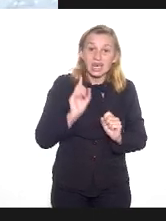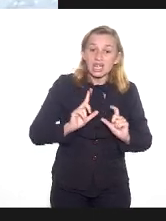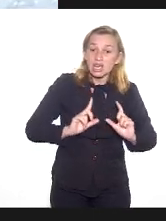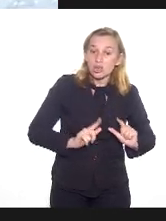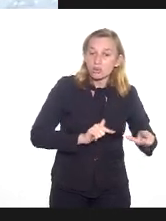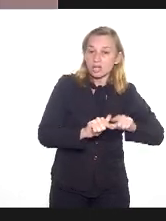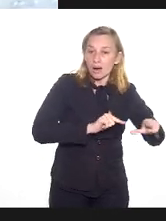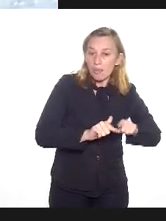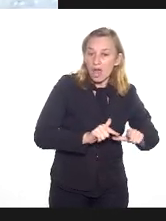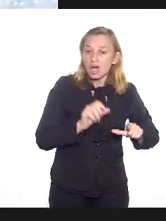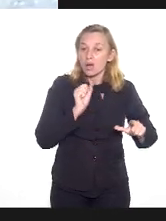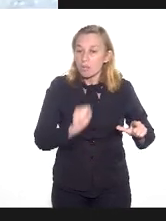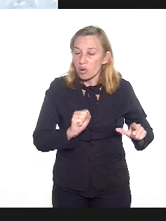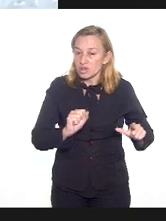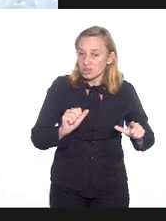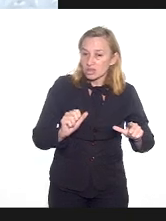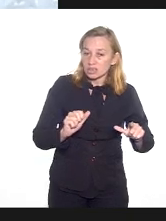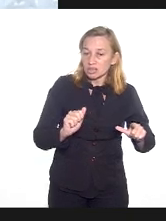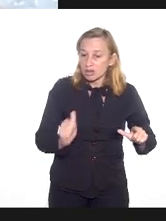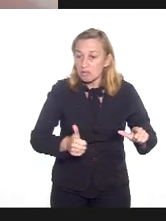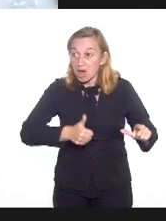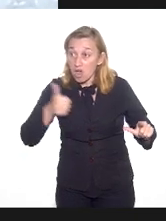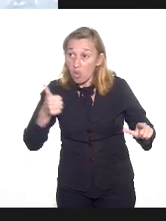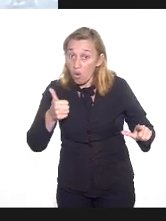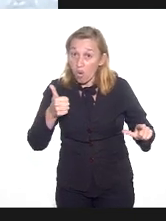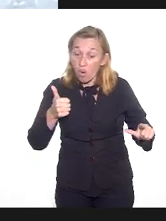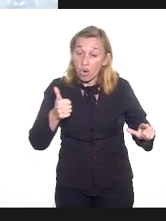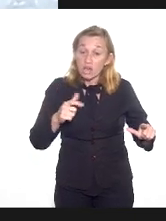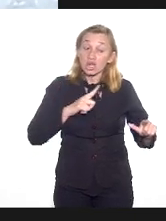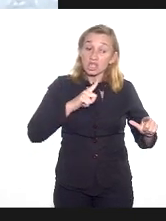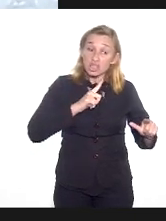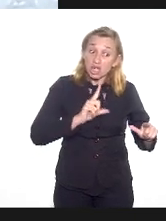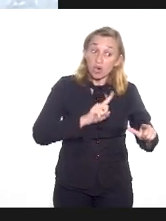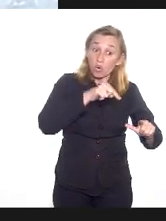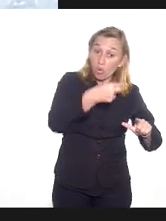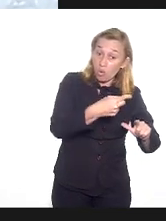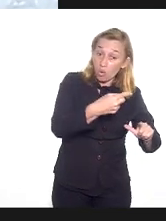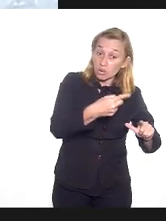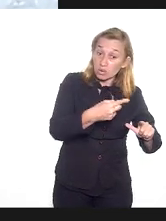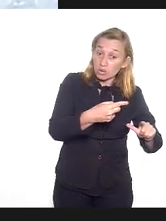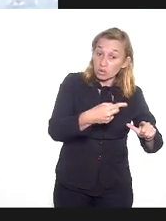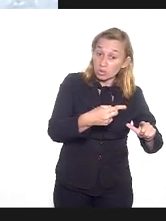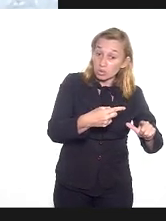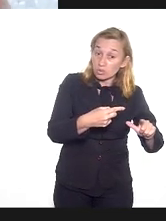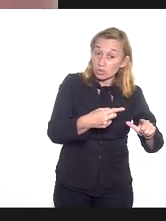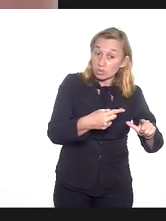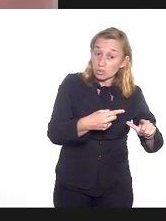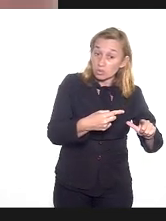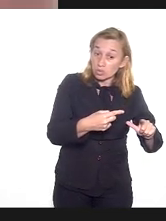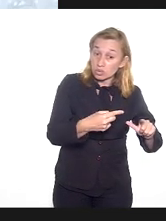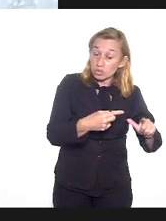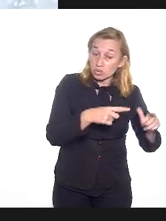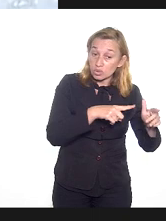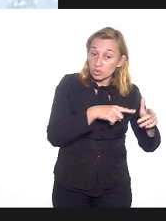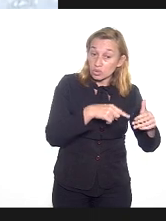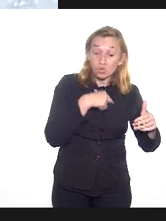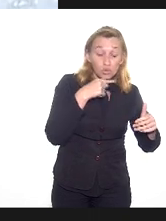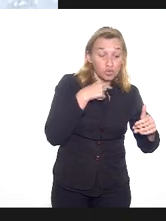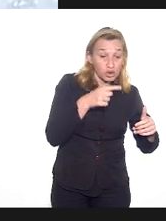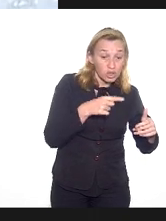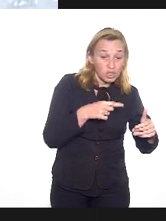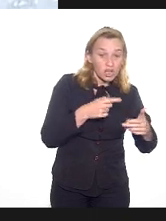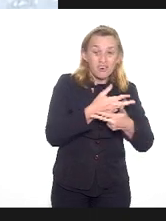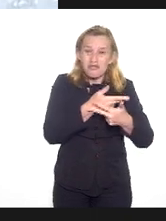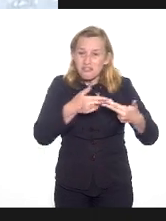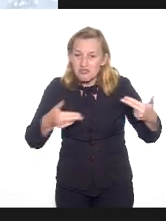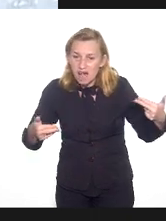operações possam não ter sido as melhores possíveis, que existem pontos extremamente questionáveis, dado que passou por